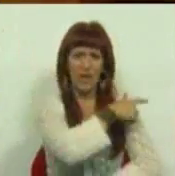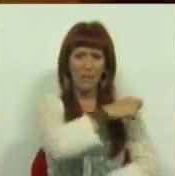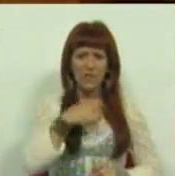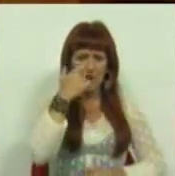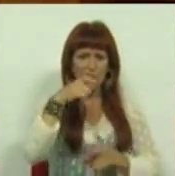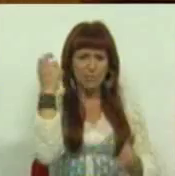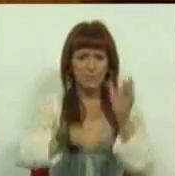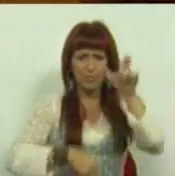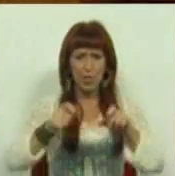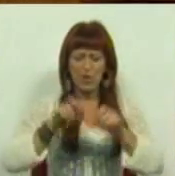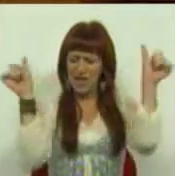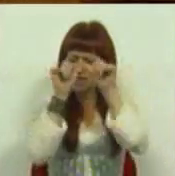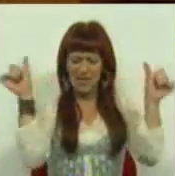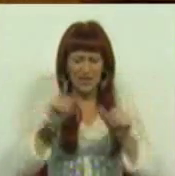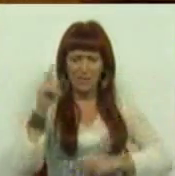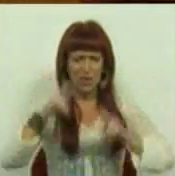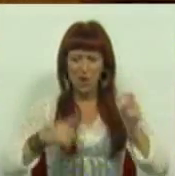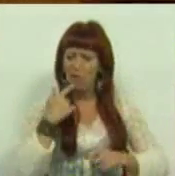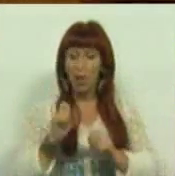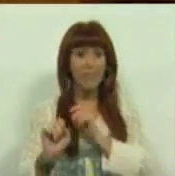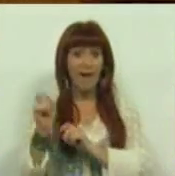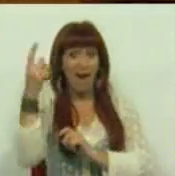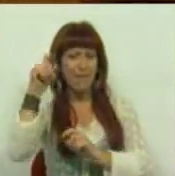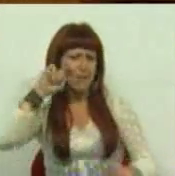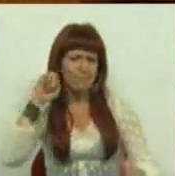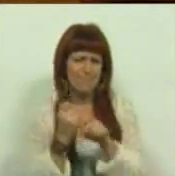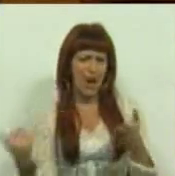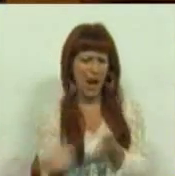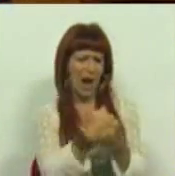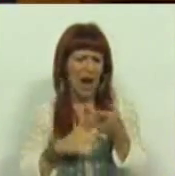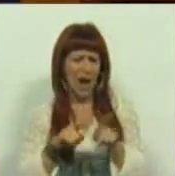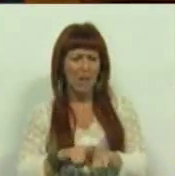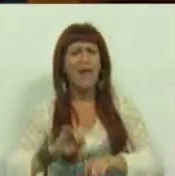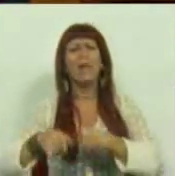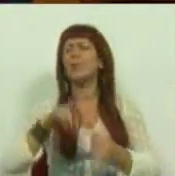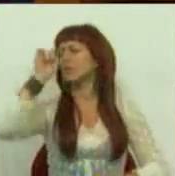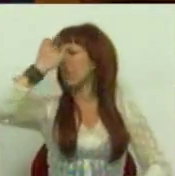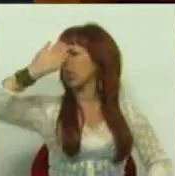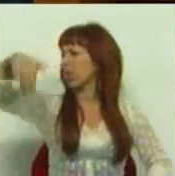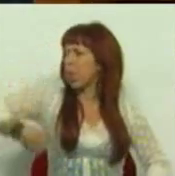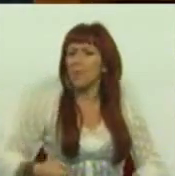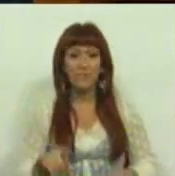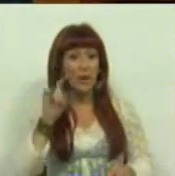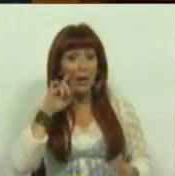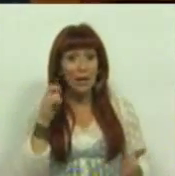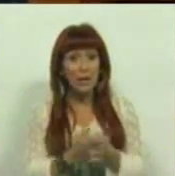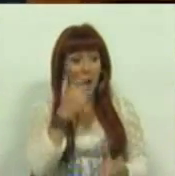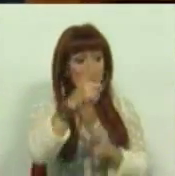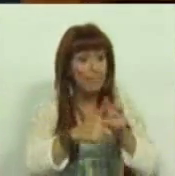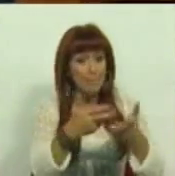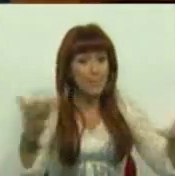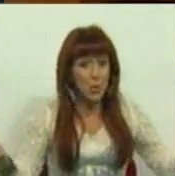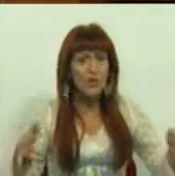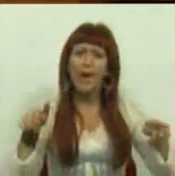contribuintes. O sistema fiscal não pode ser muito rápido a cobrar e depois não respeitar as garantias dos